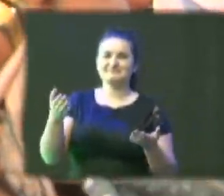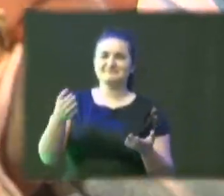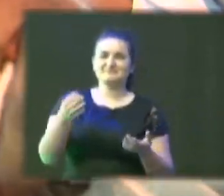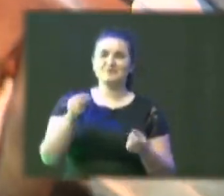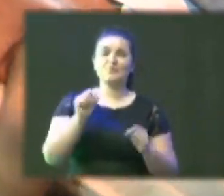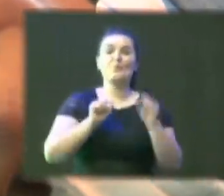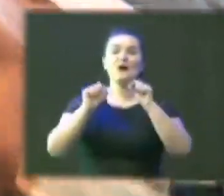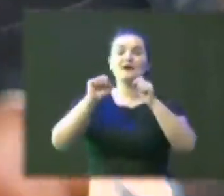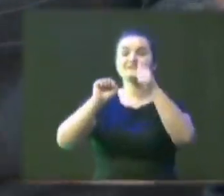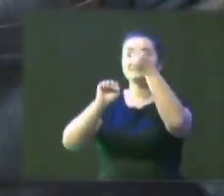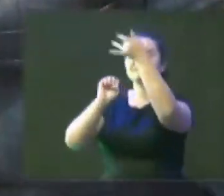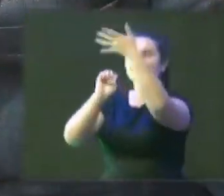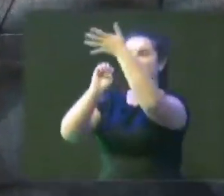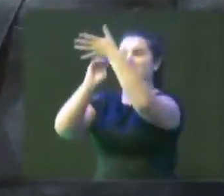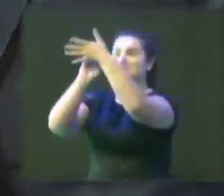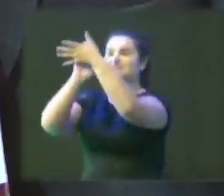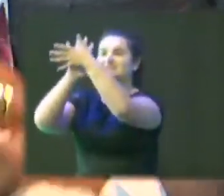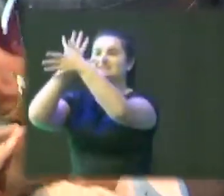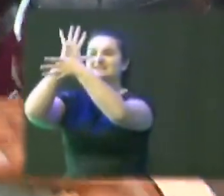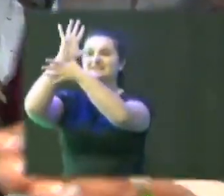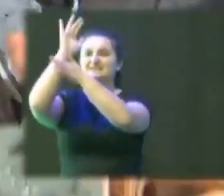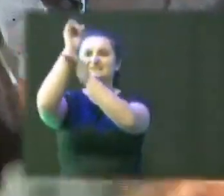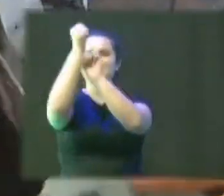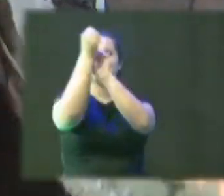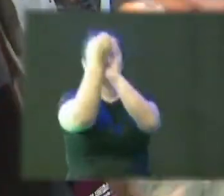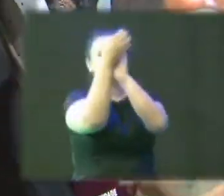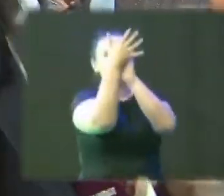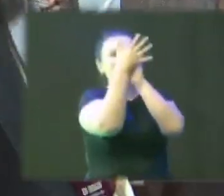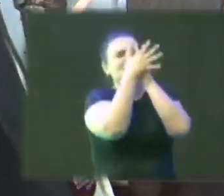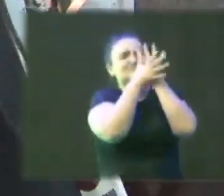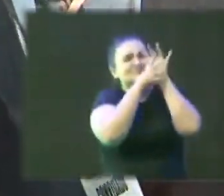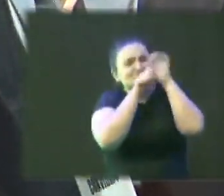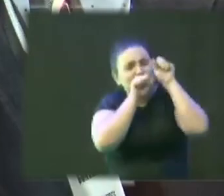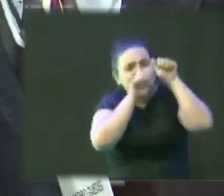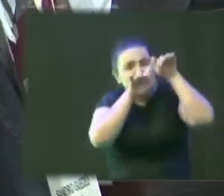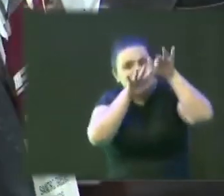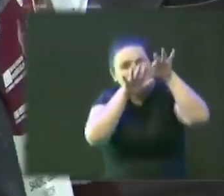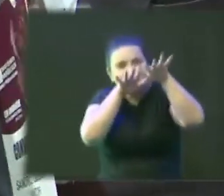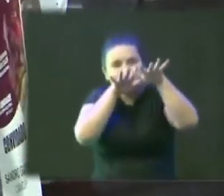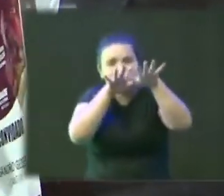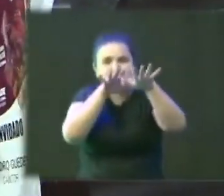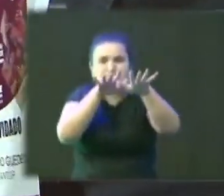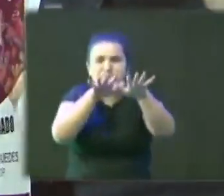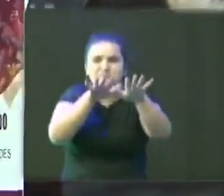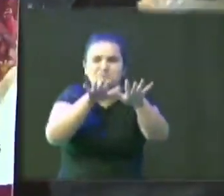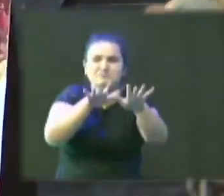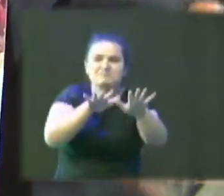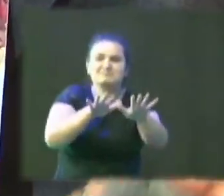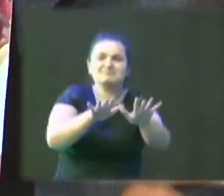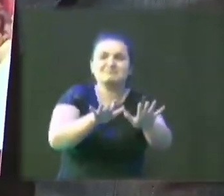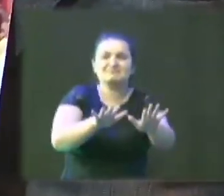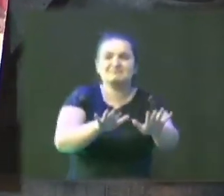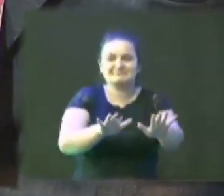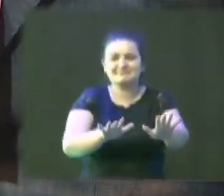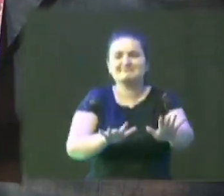as mãos de Deus te abençoando,